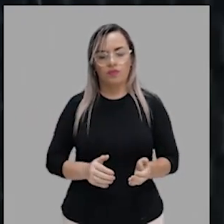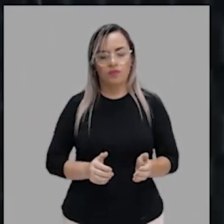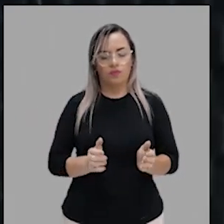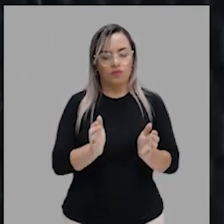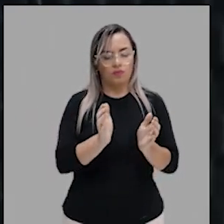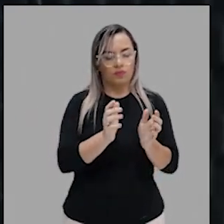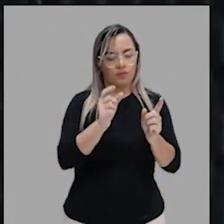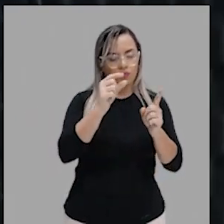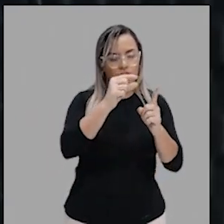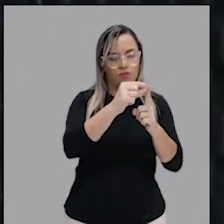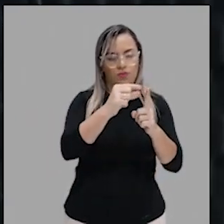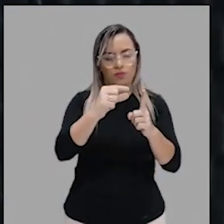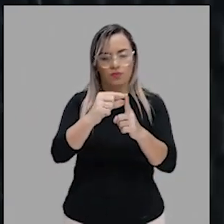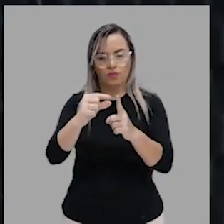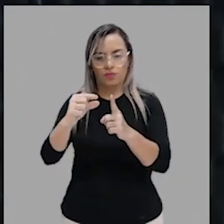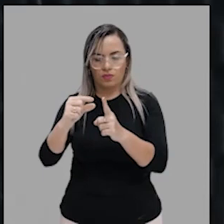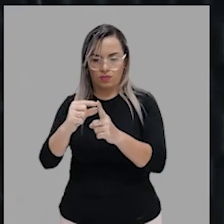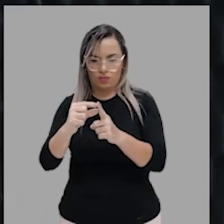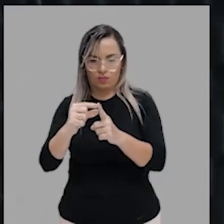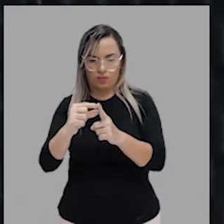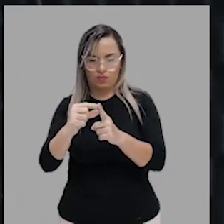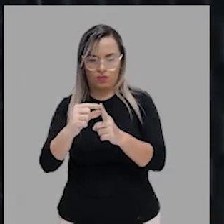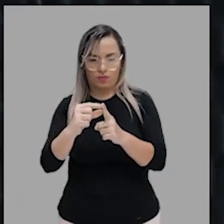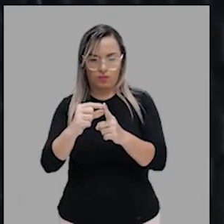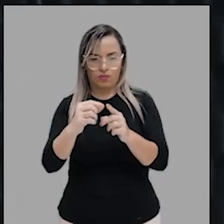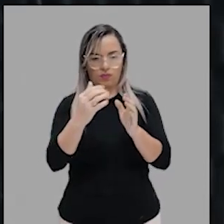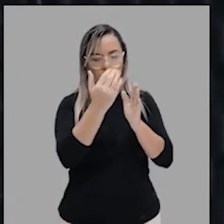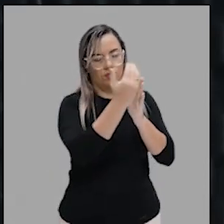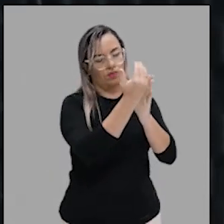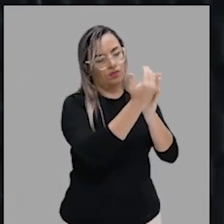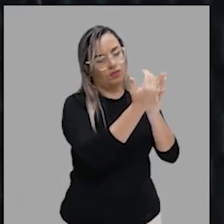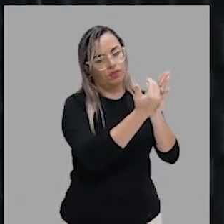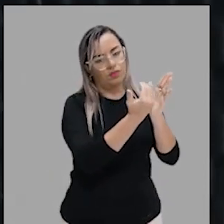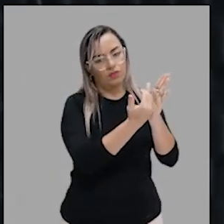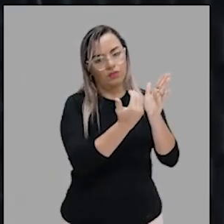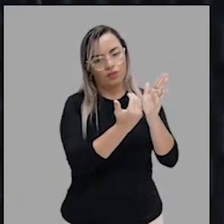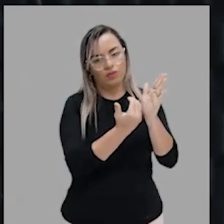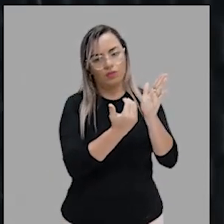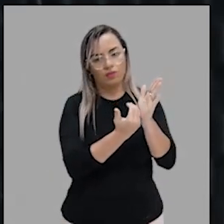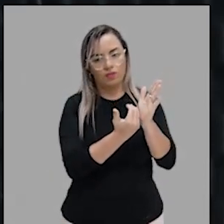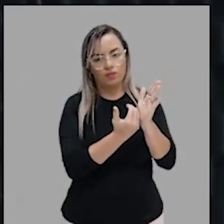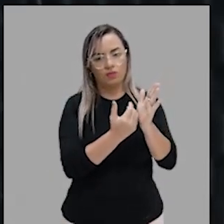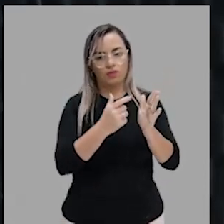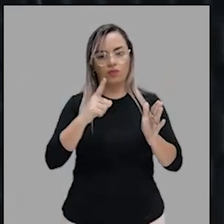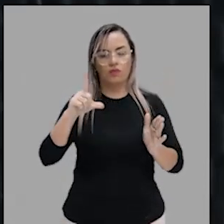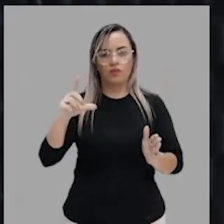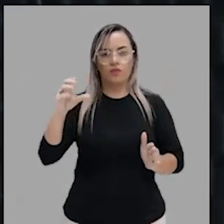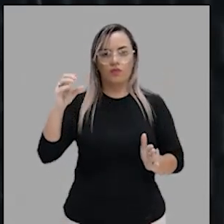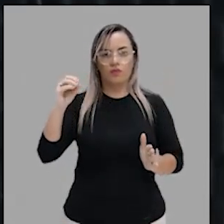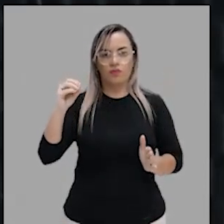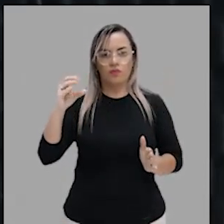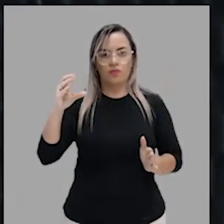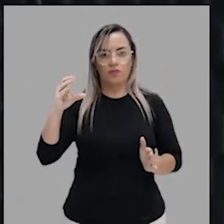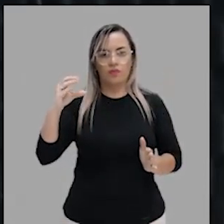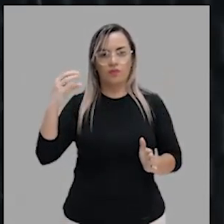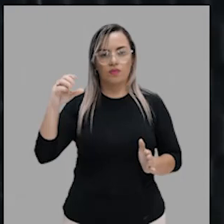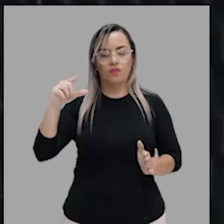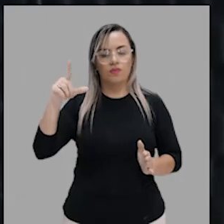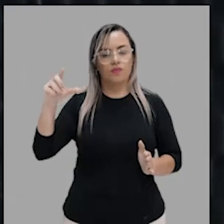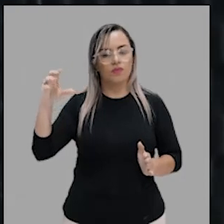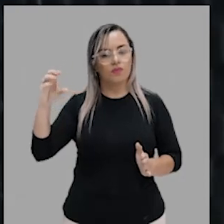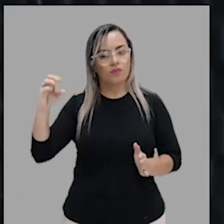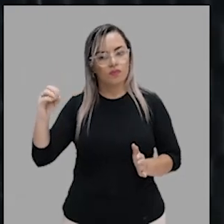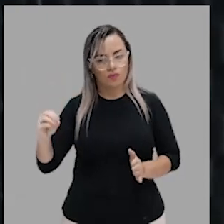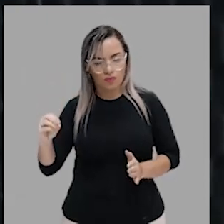função daquela classe. Locução verbal, 2 verbos. Locução adjetiva, aí eu vou ter um